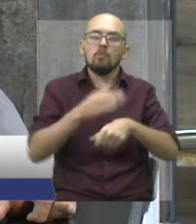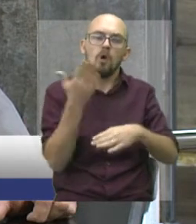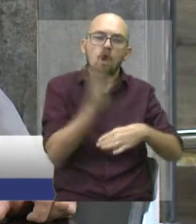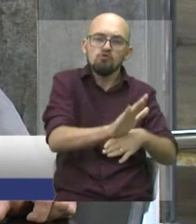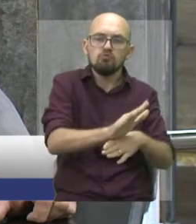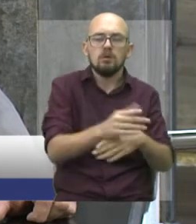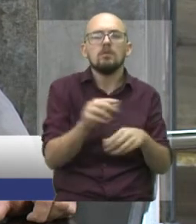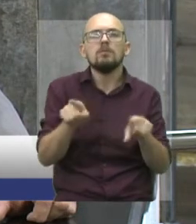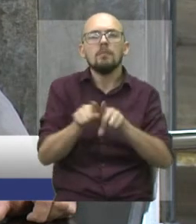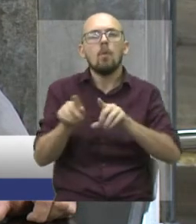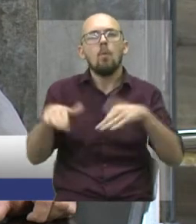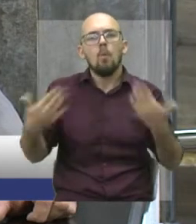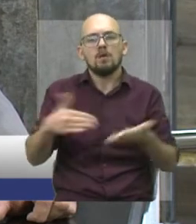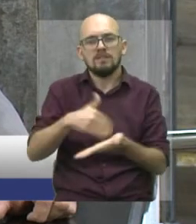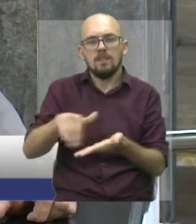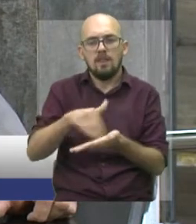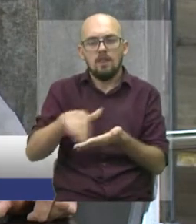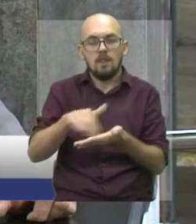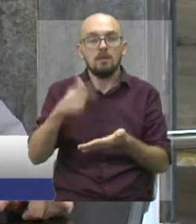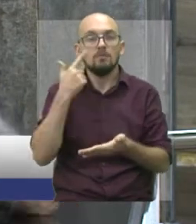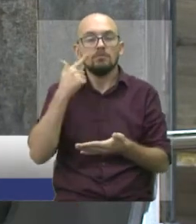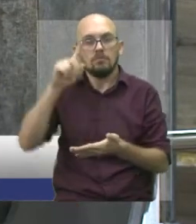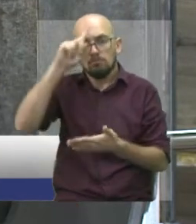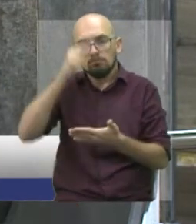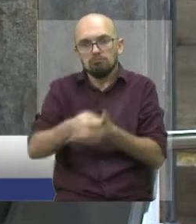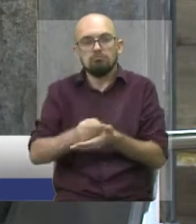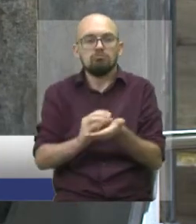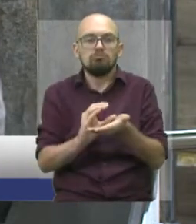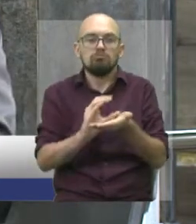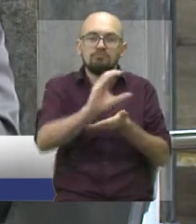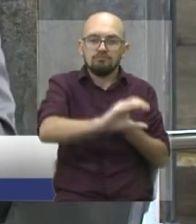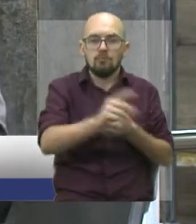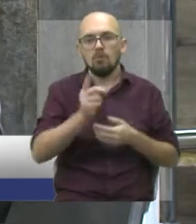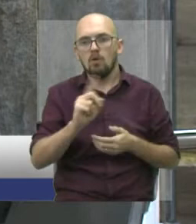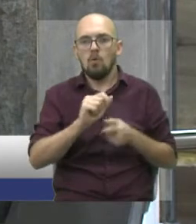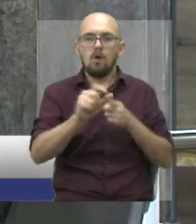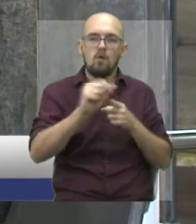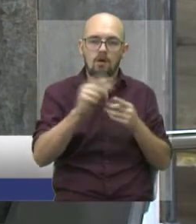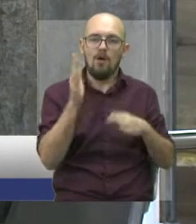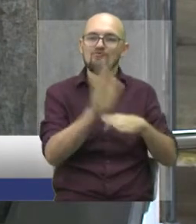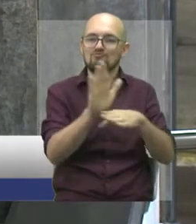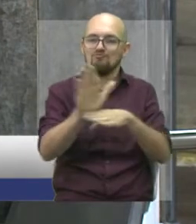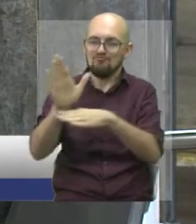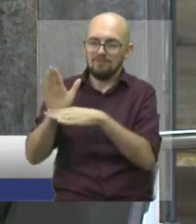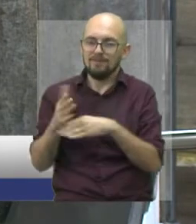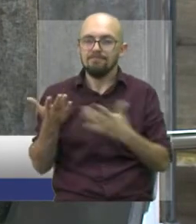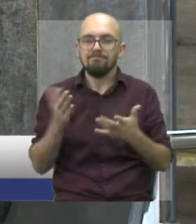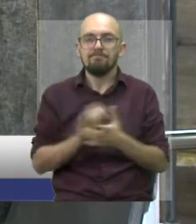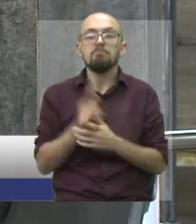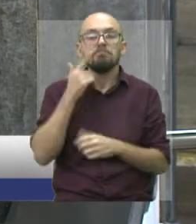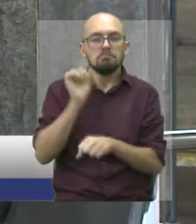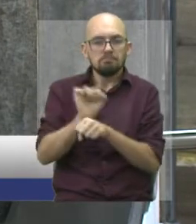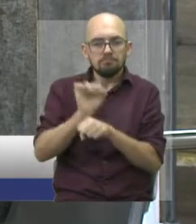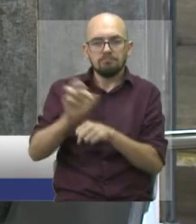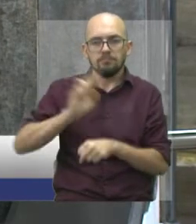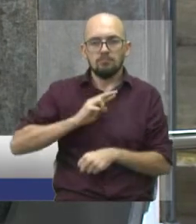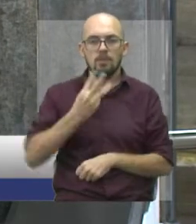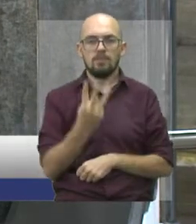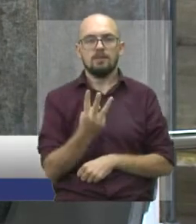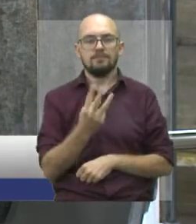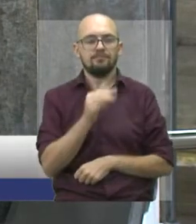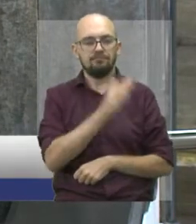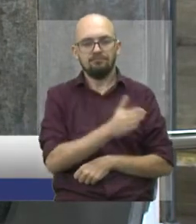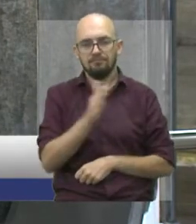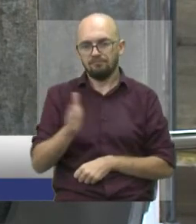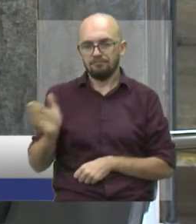secretaria responsável pela análise da concessão do benefício? Então vamos esperar a resposta. E eu